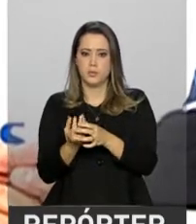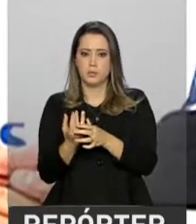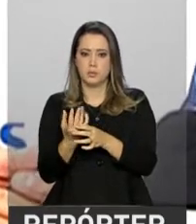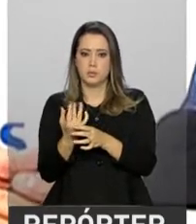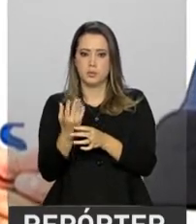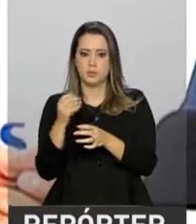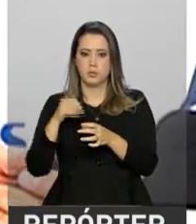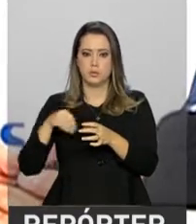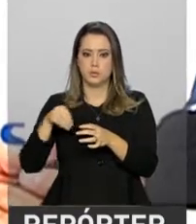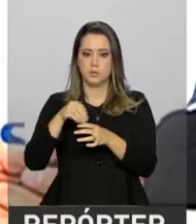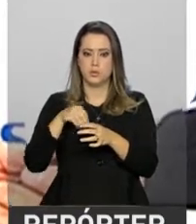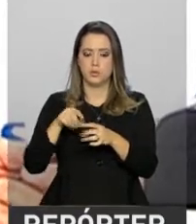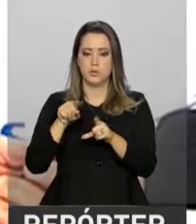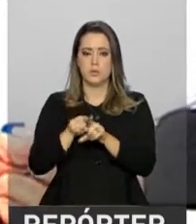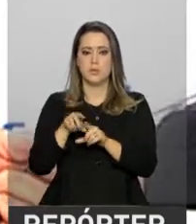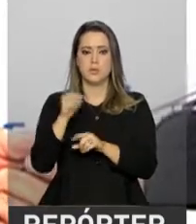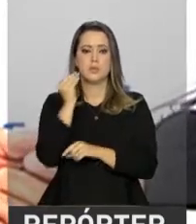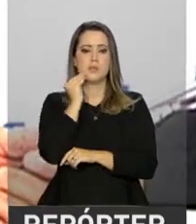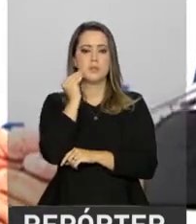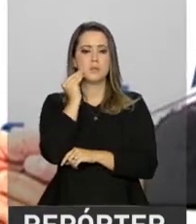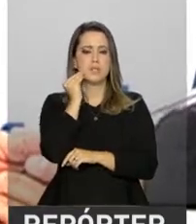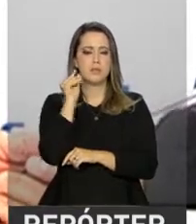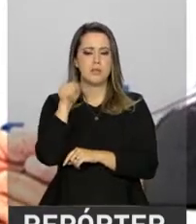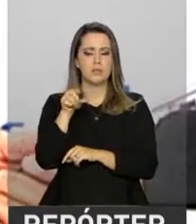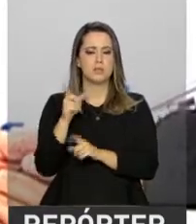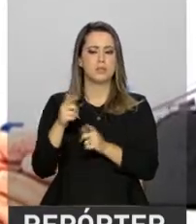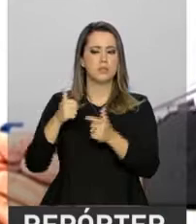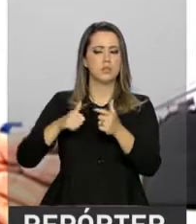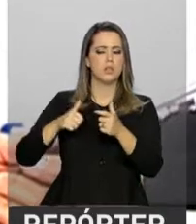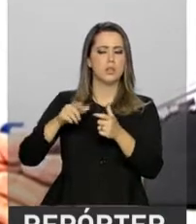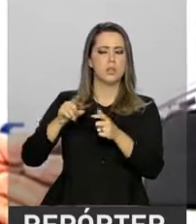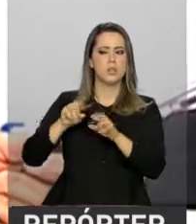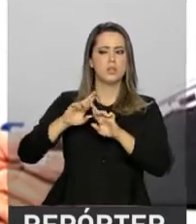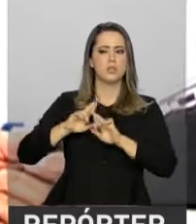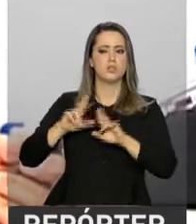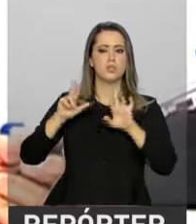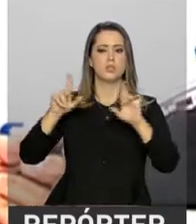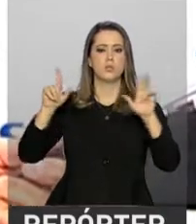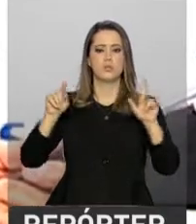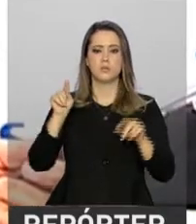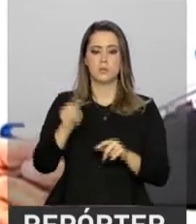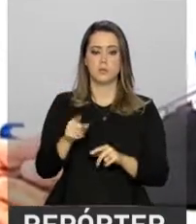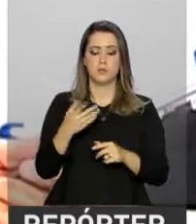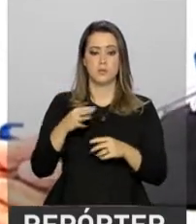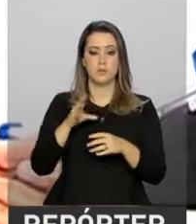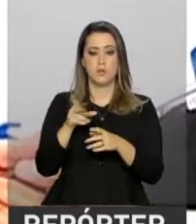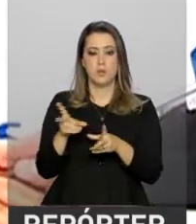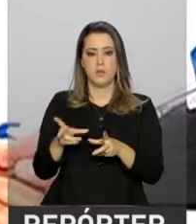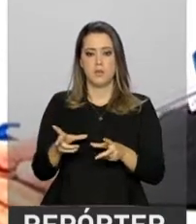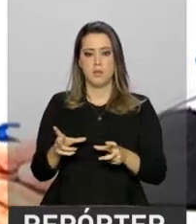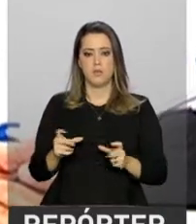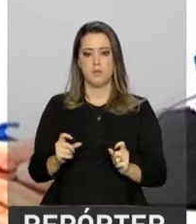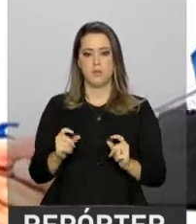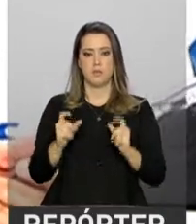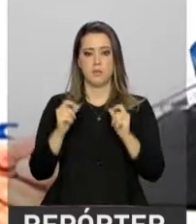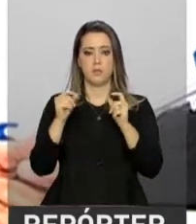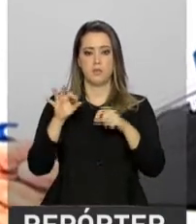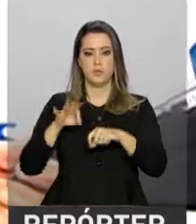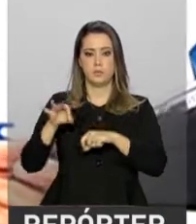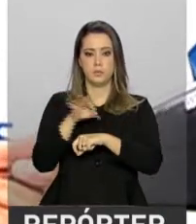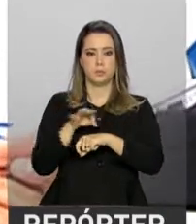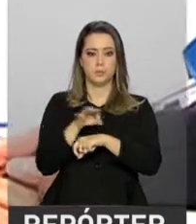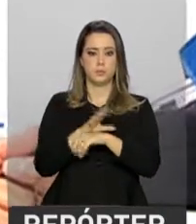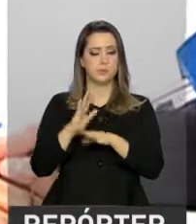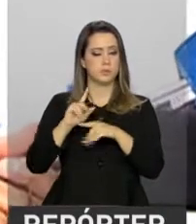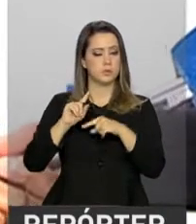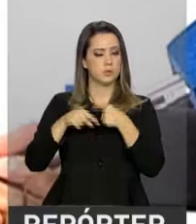fazer infecções experimentais com doses diferenciadas do vírus nesses mosquitos. E a partir